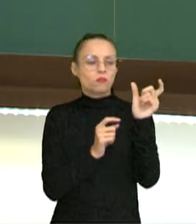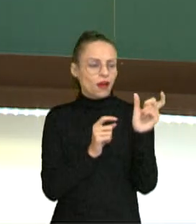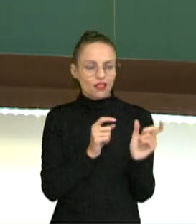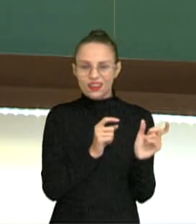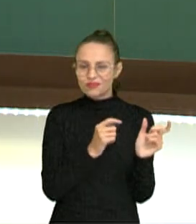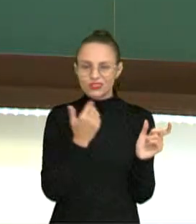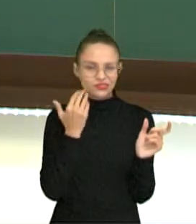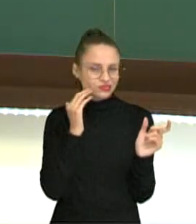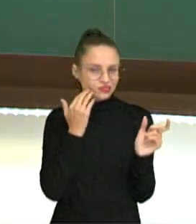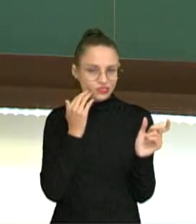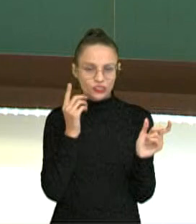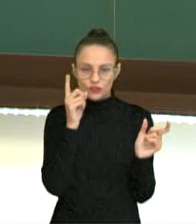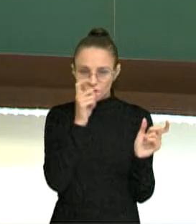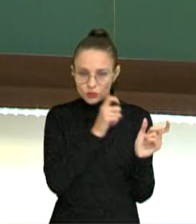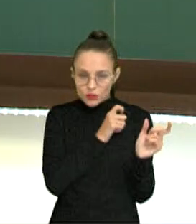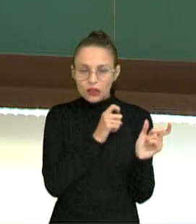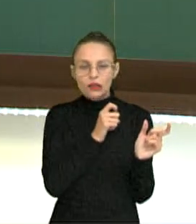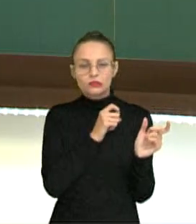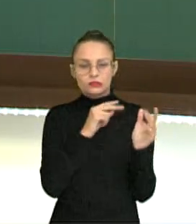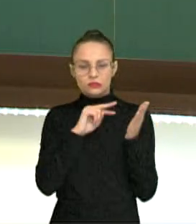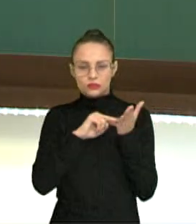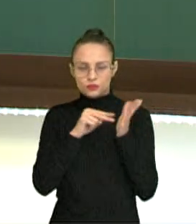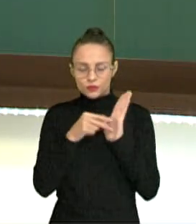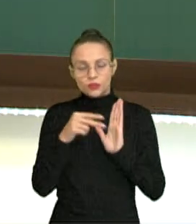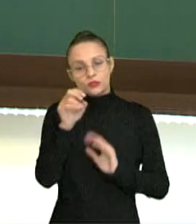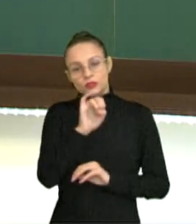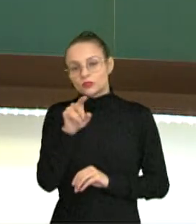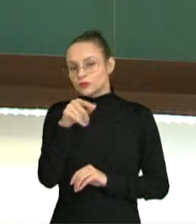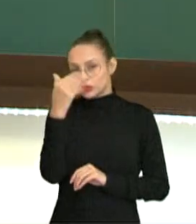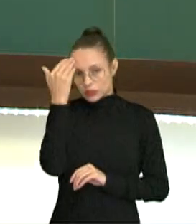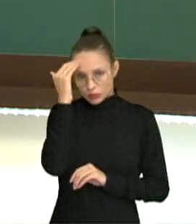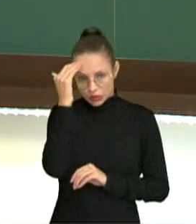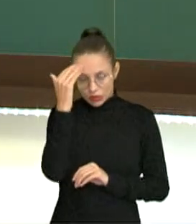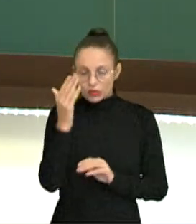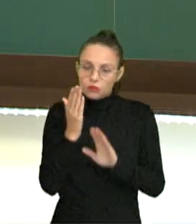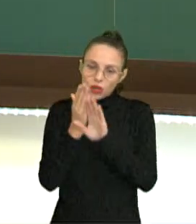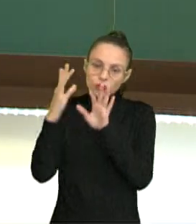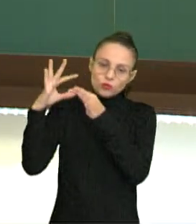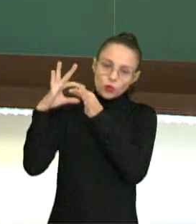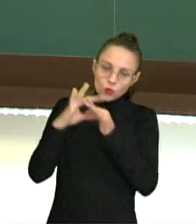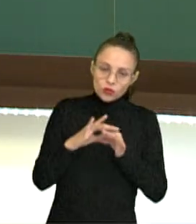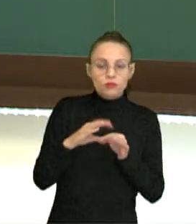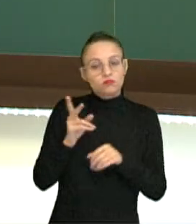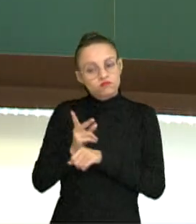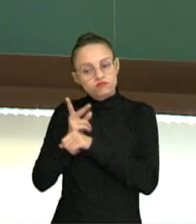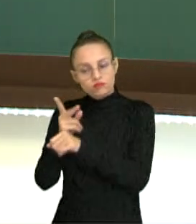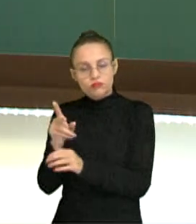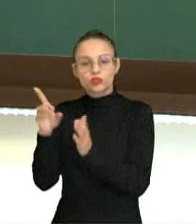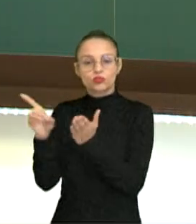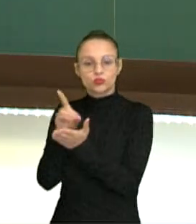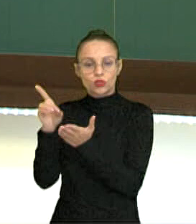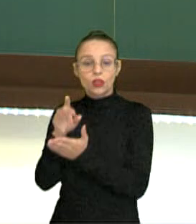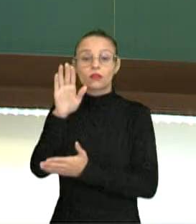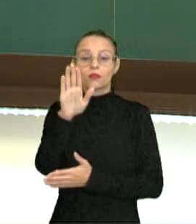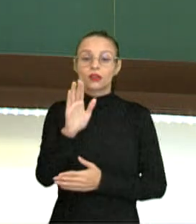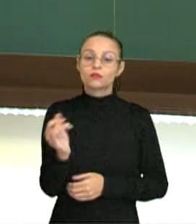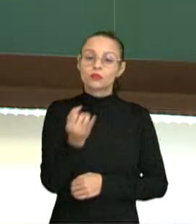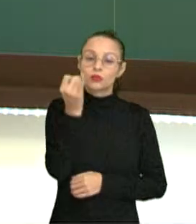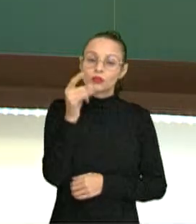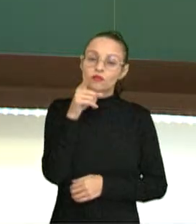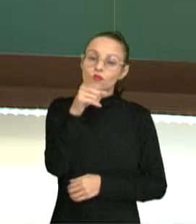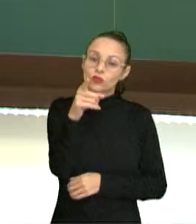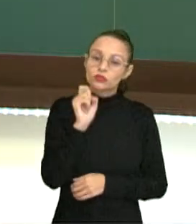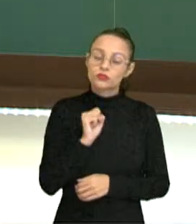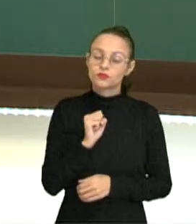dificuldade de entender o significado. Se você não entende pelo contexto, você recorre ao dicionário. Mas é importante